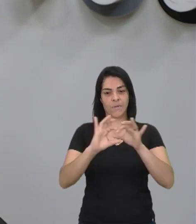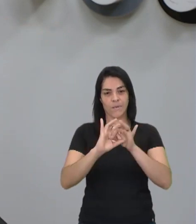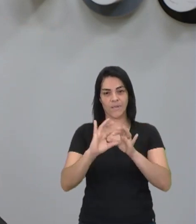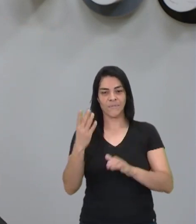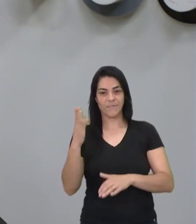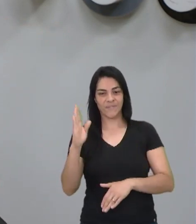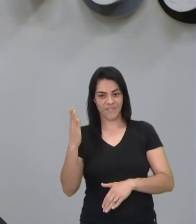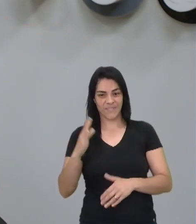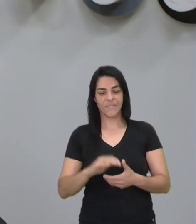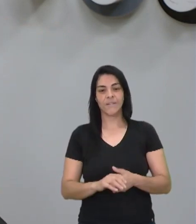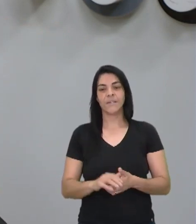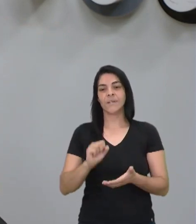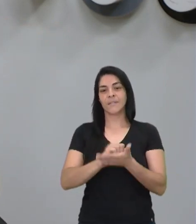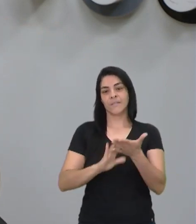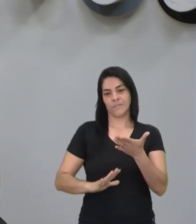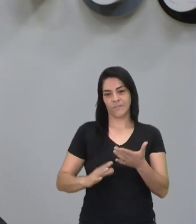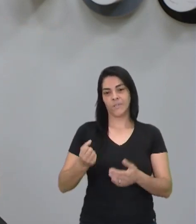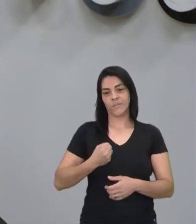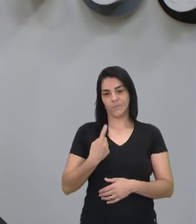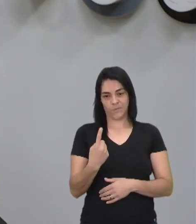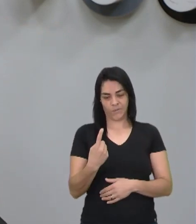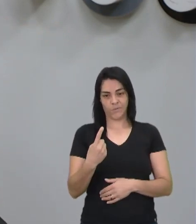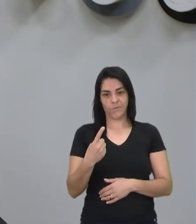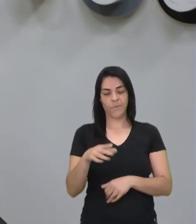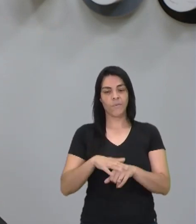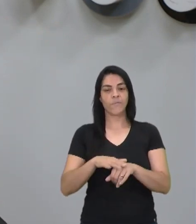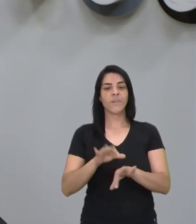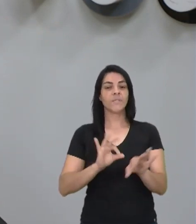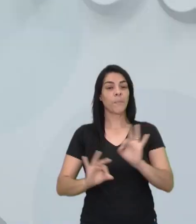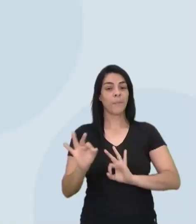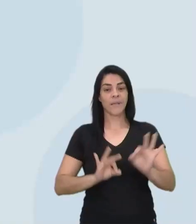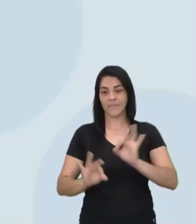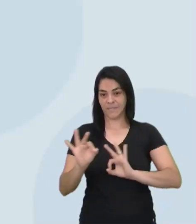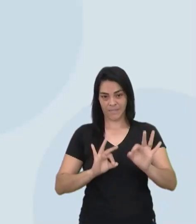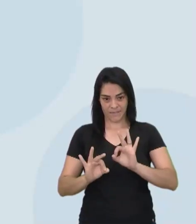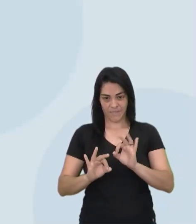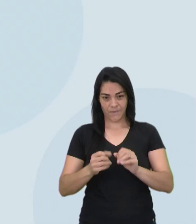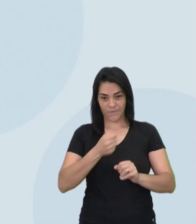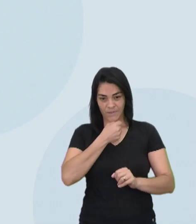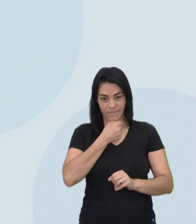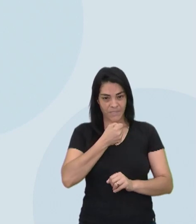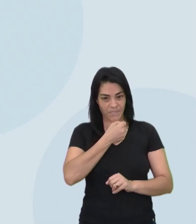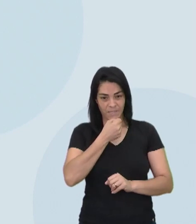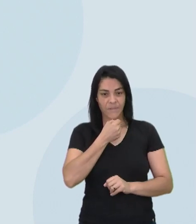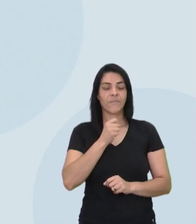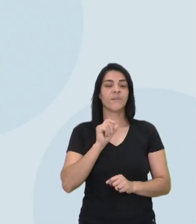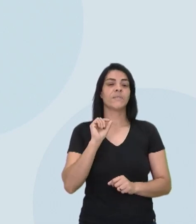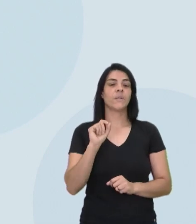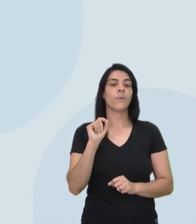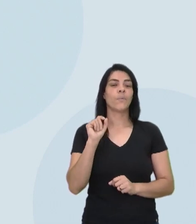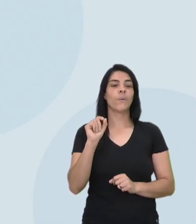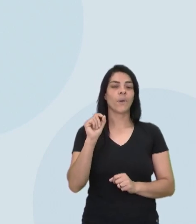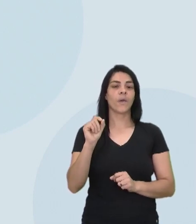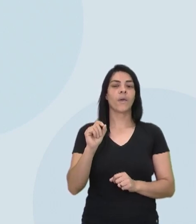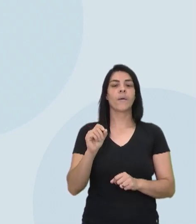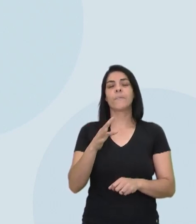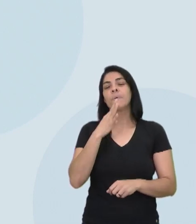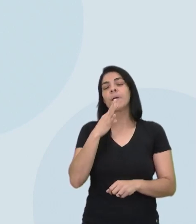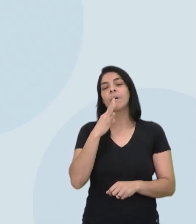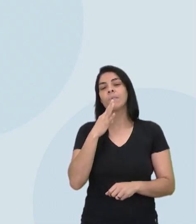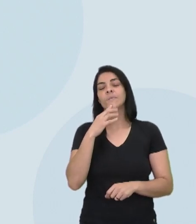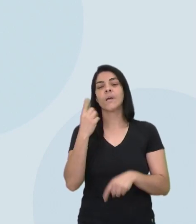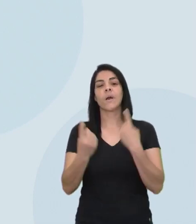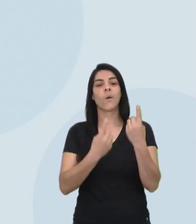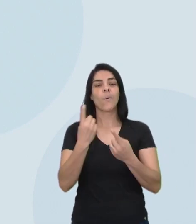gente falou lá na atividade 1, primeiro a gente fez um planejamento das entrevistas, né? A questão mais para conhecer quais